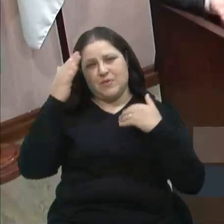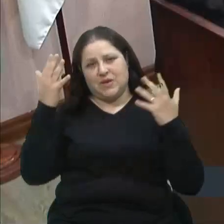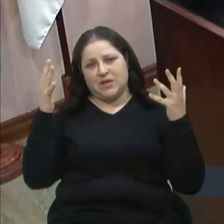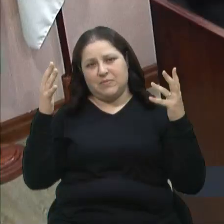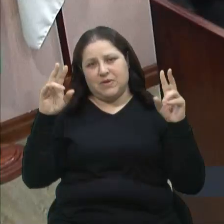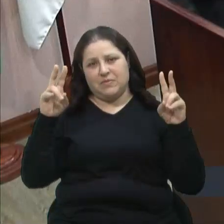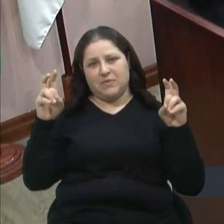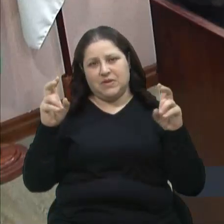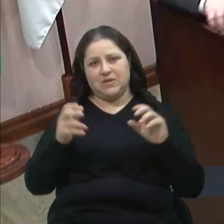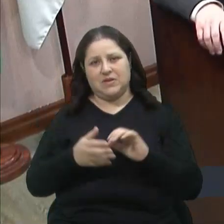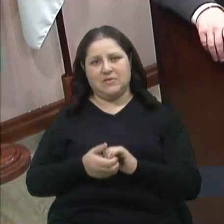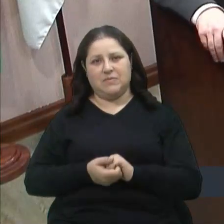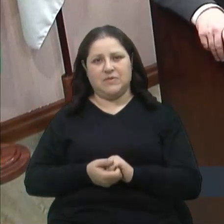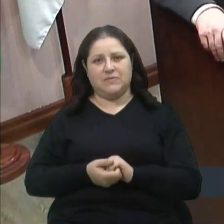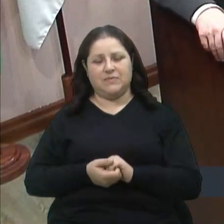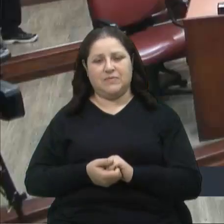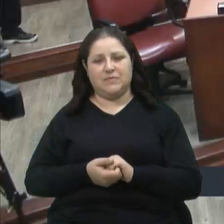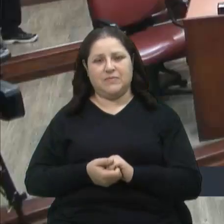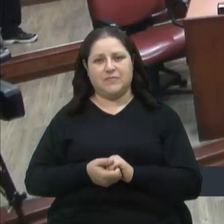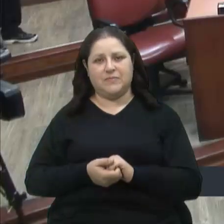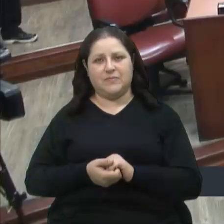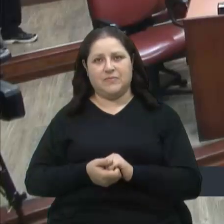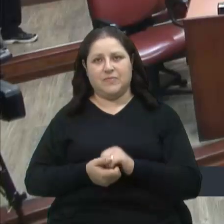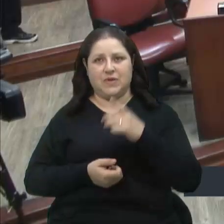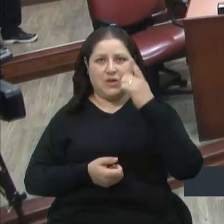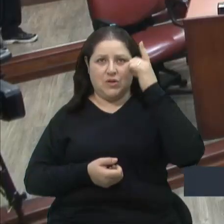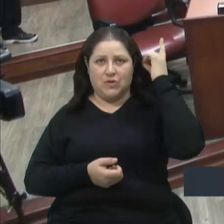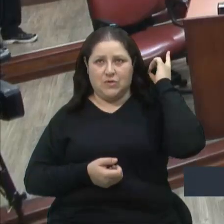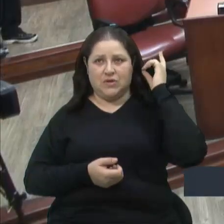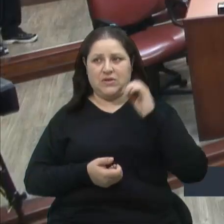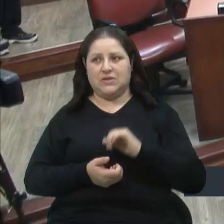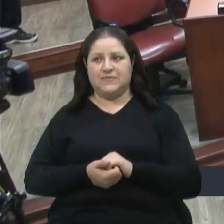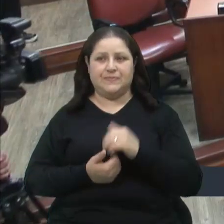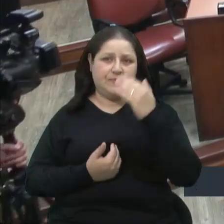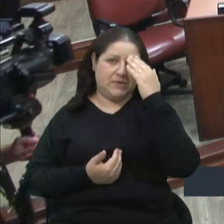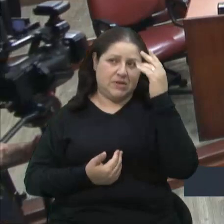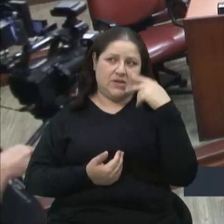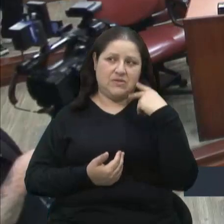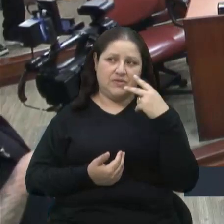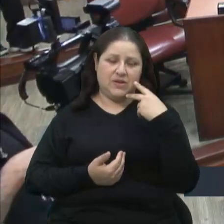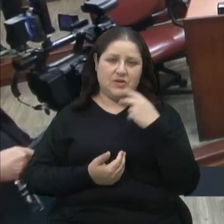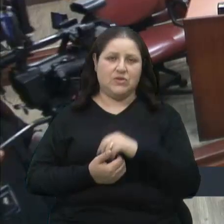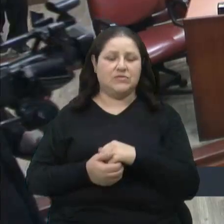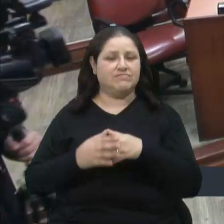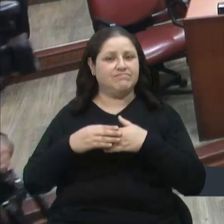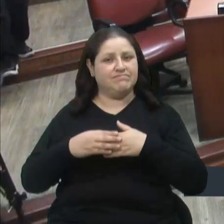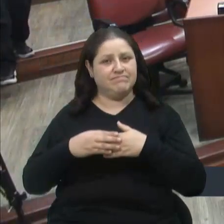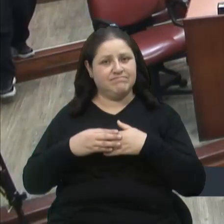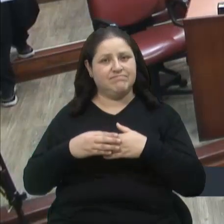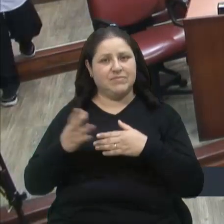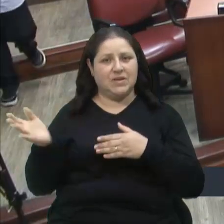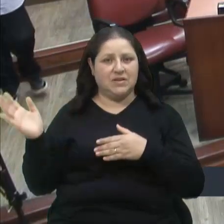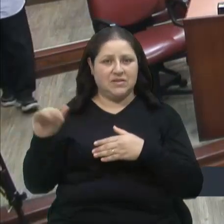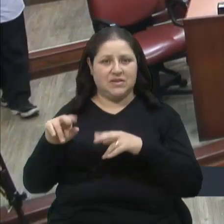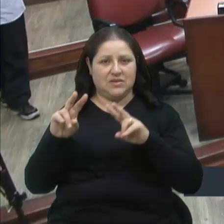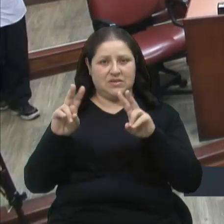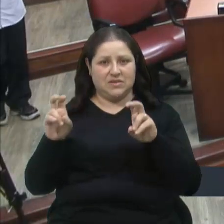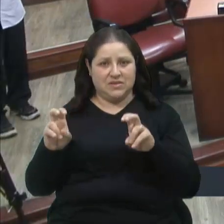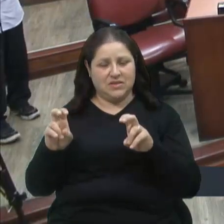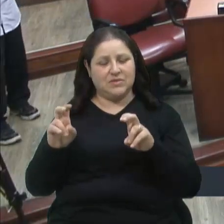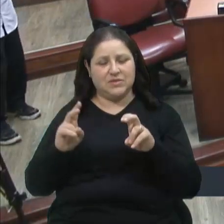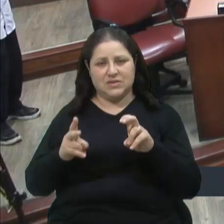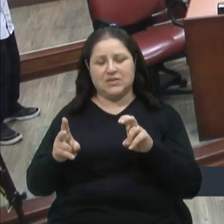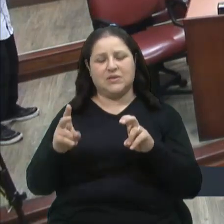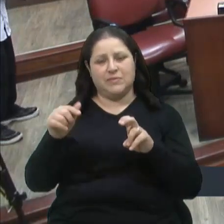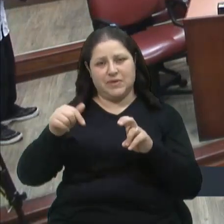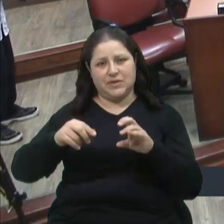Obrigado. Vereador Lucas. Obrigado, vereador, e quero lhe cumprimentar por trazer esse tema, que é um tema recorrente